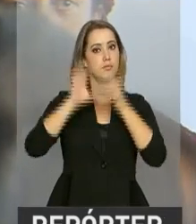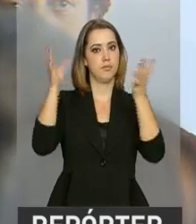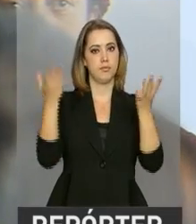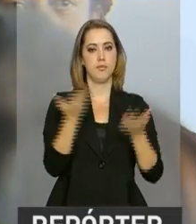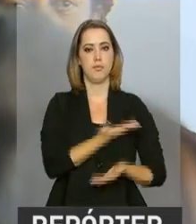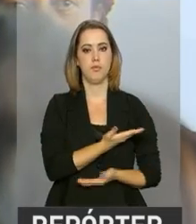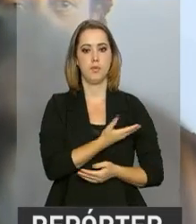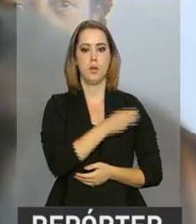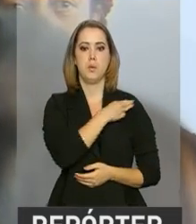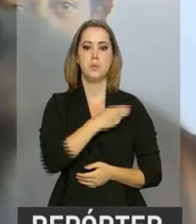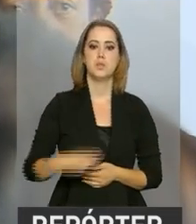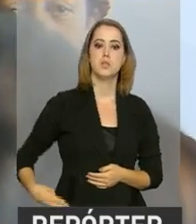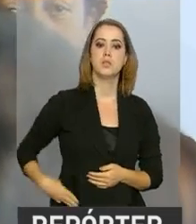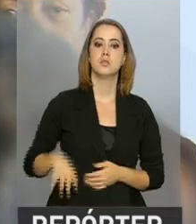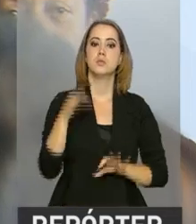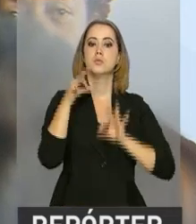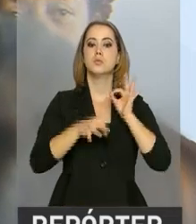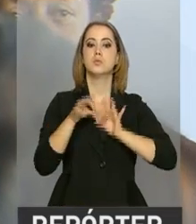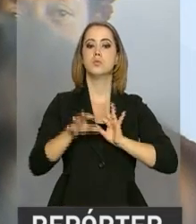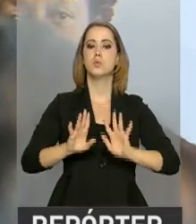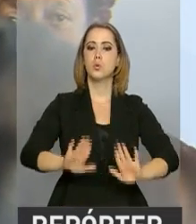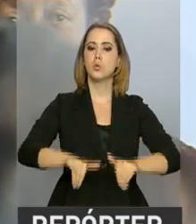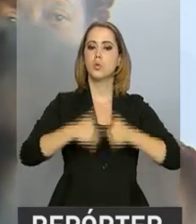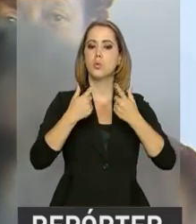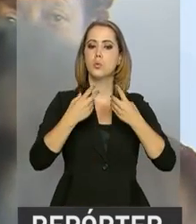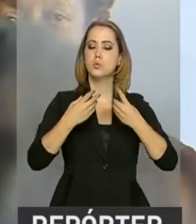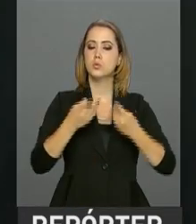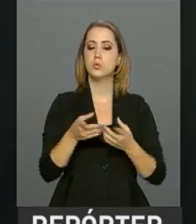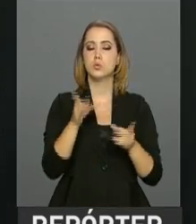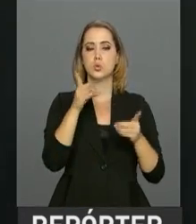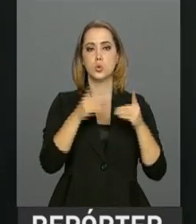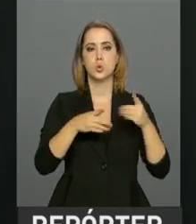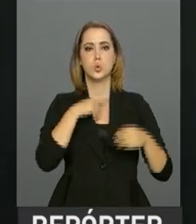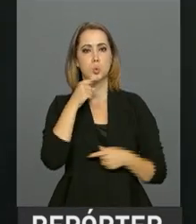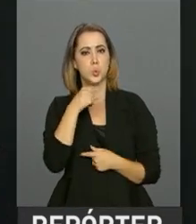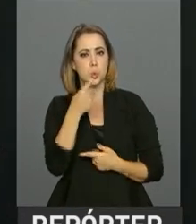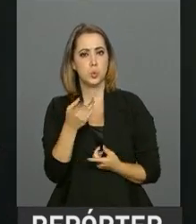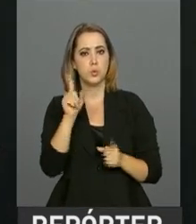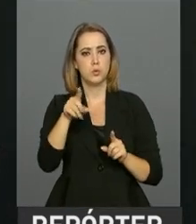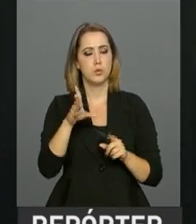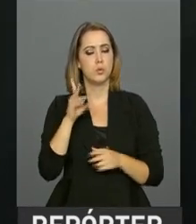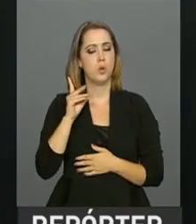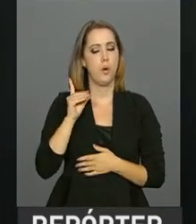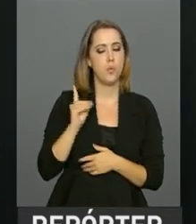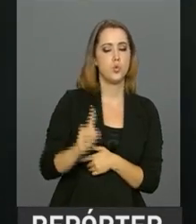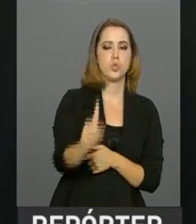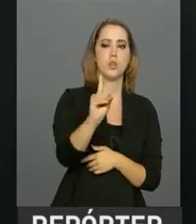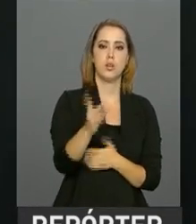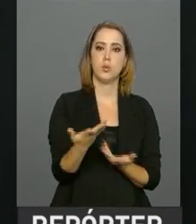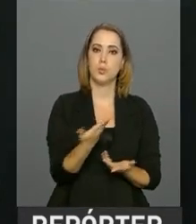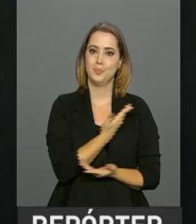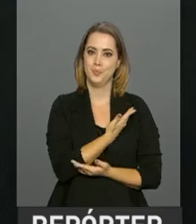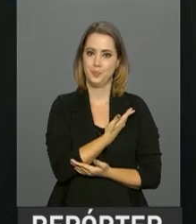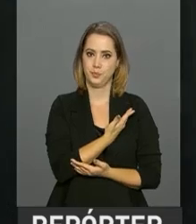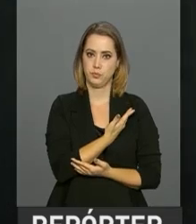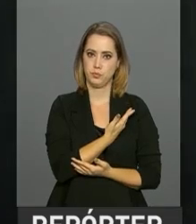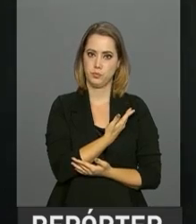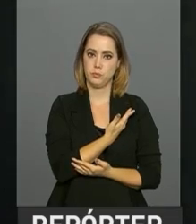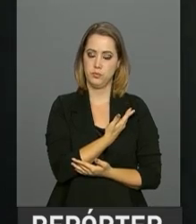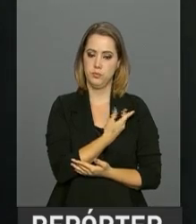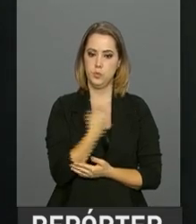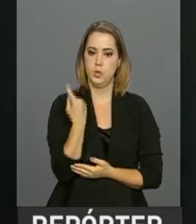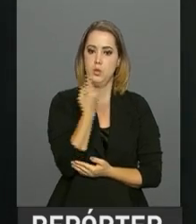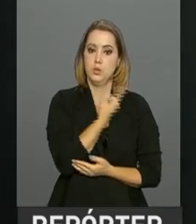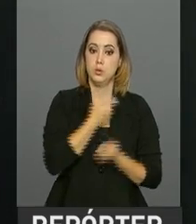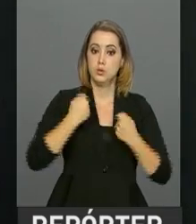Justiça o grande desafio é colocar os direitos em prática o grande é Desafio nosso é colocar tudo